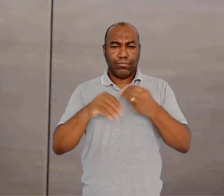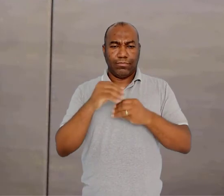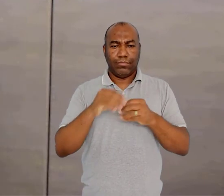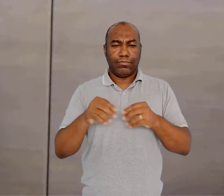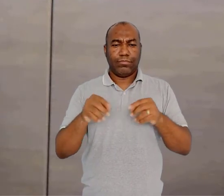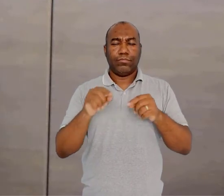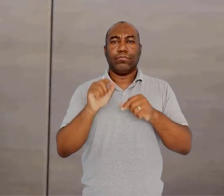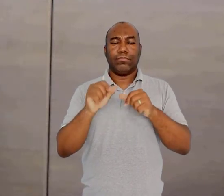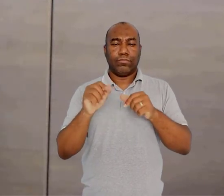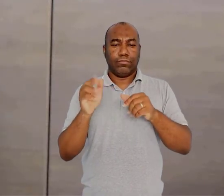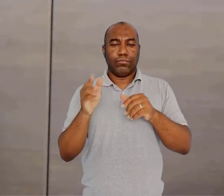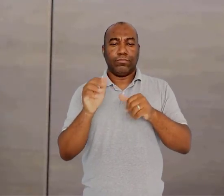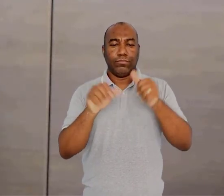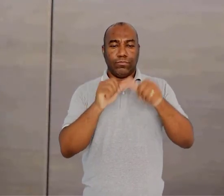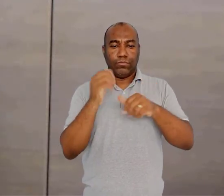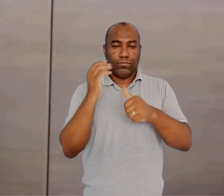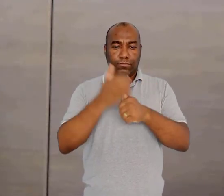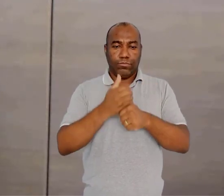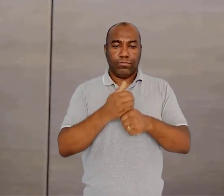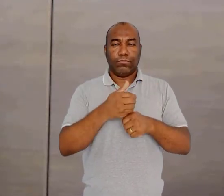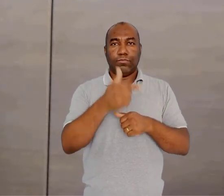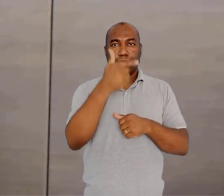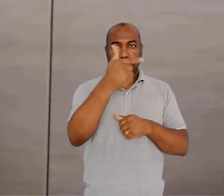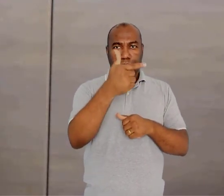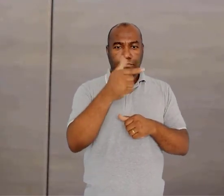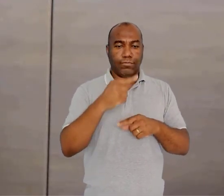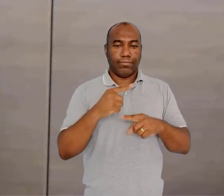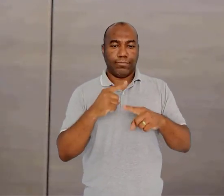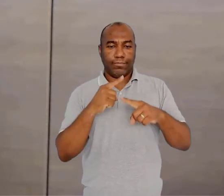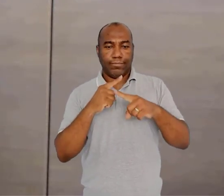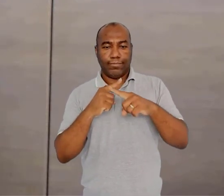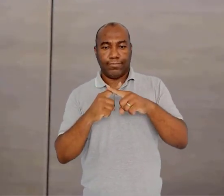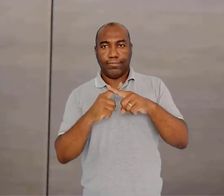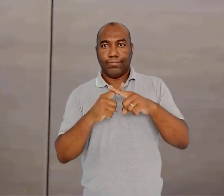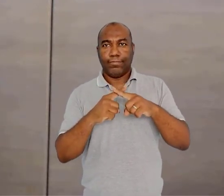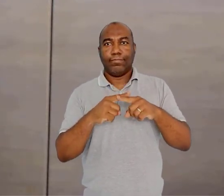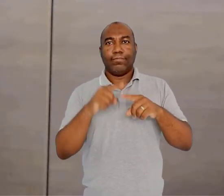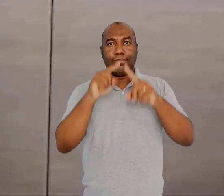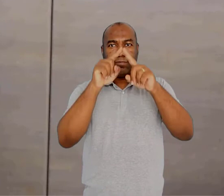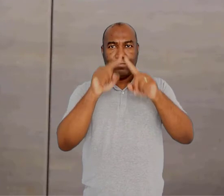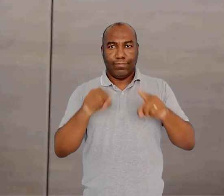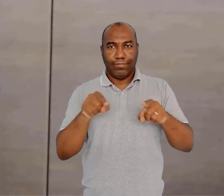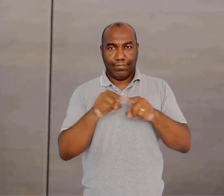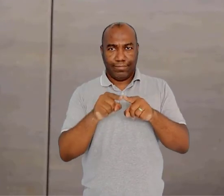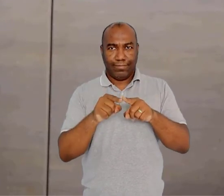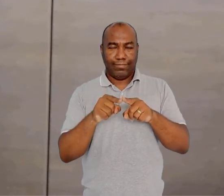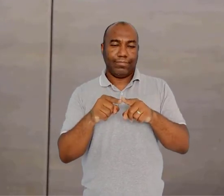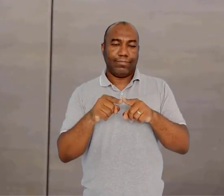tenho duas vezes a entalpia do H2S